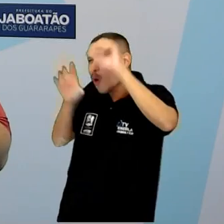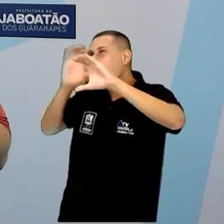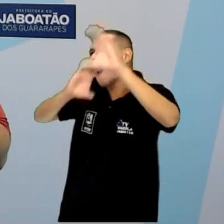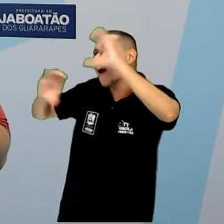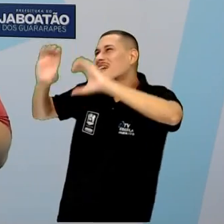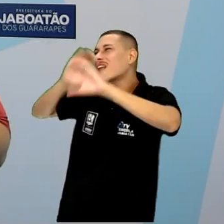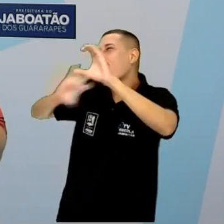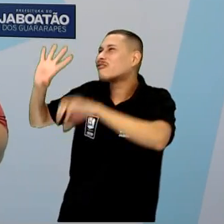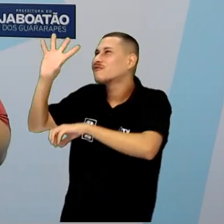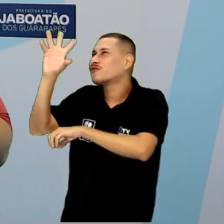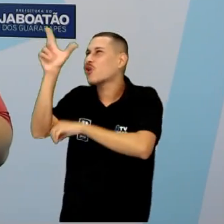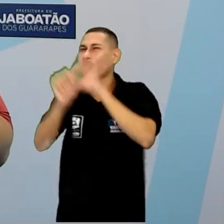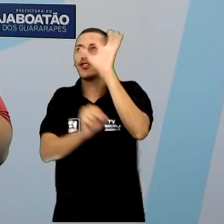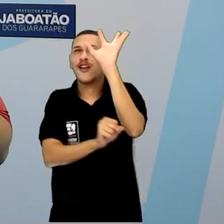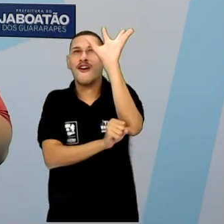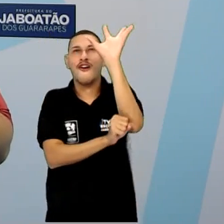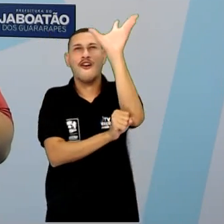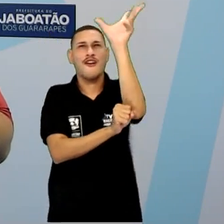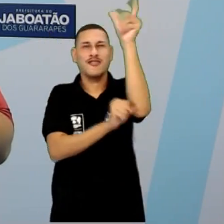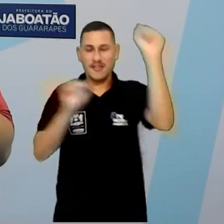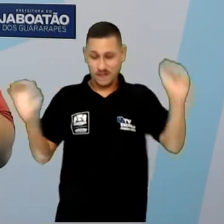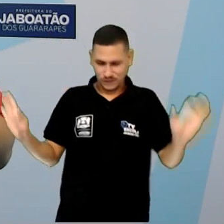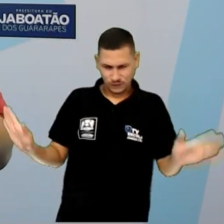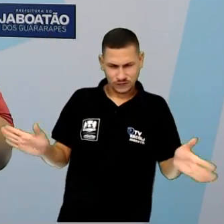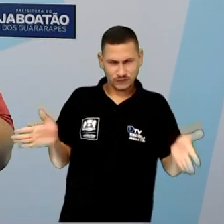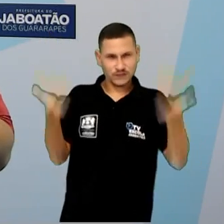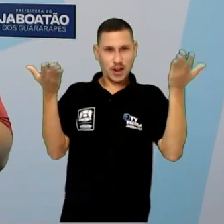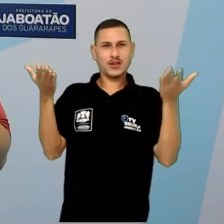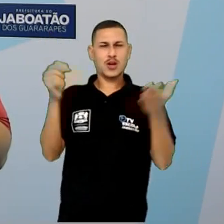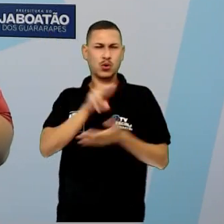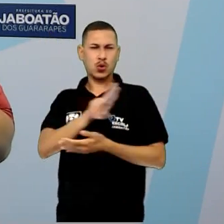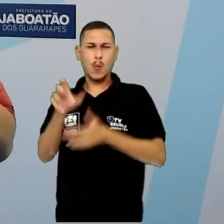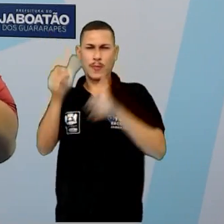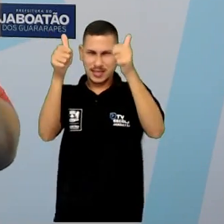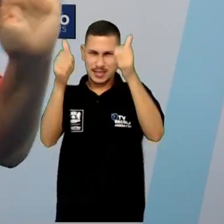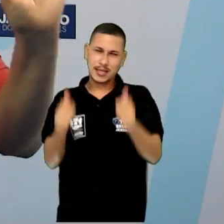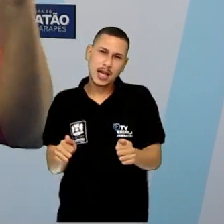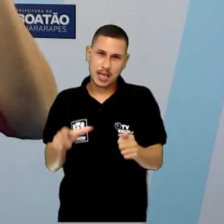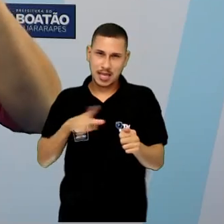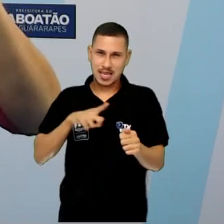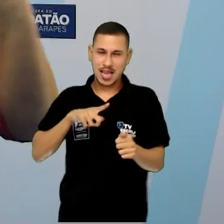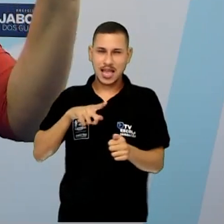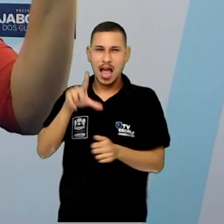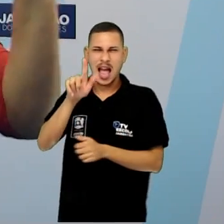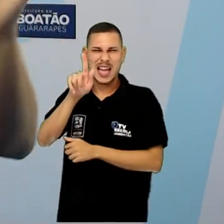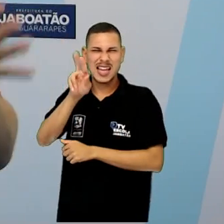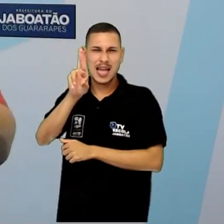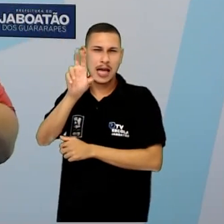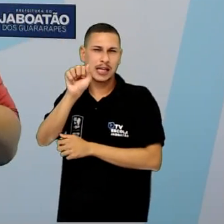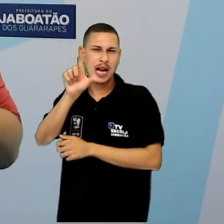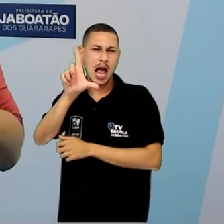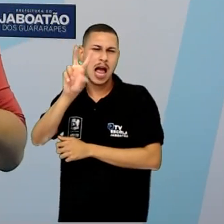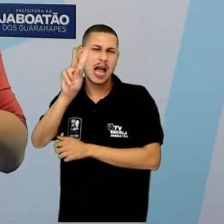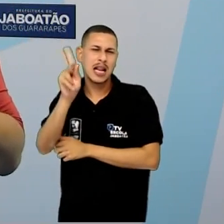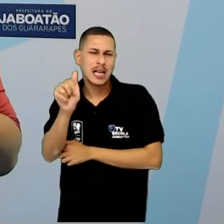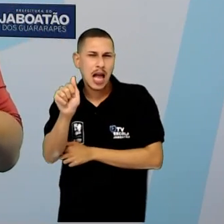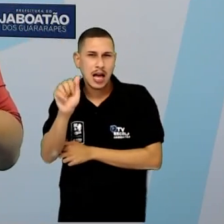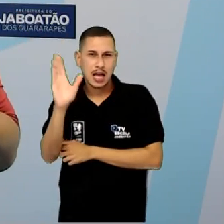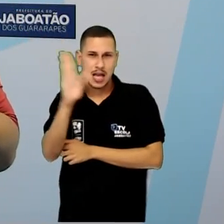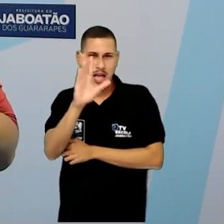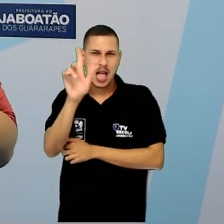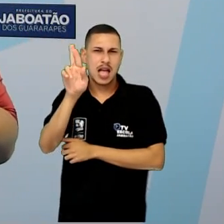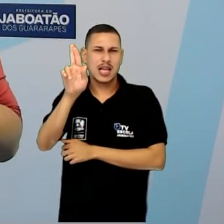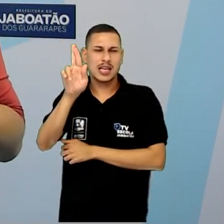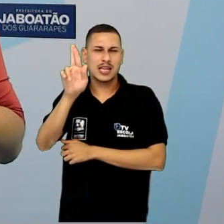se exibir, fazer festa. Nome de artista já tinha: Gralha Gralhosa. Olhava